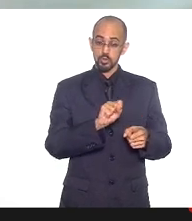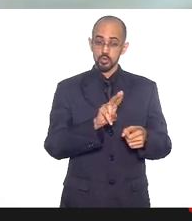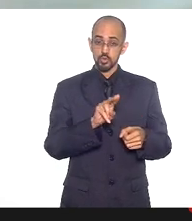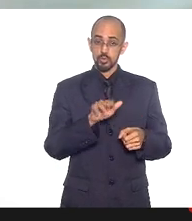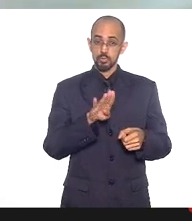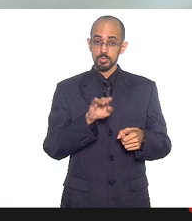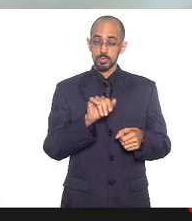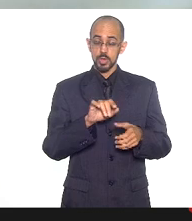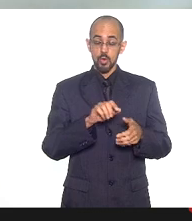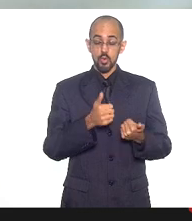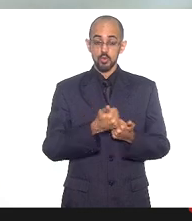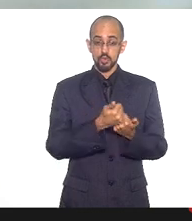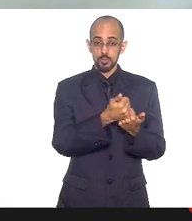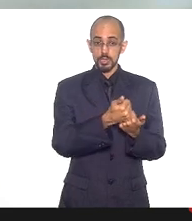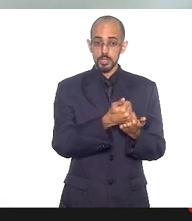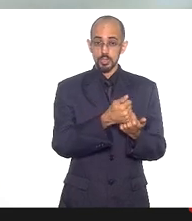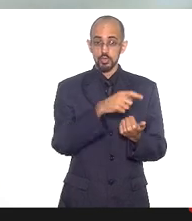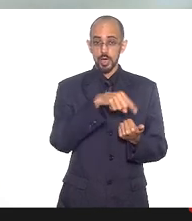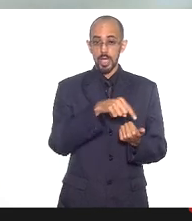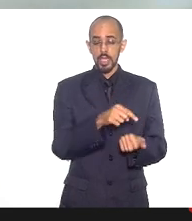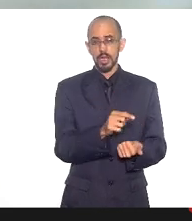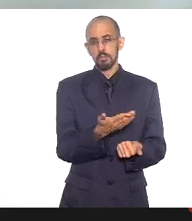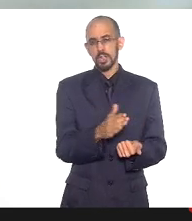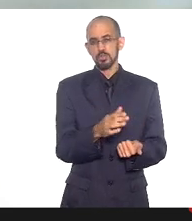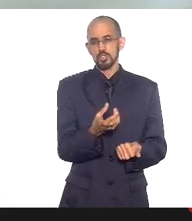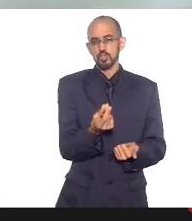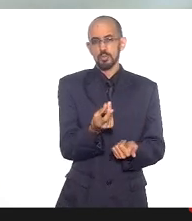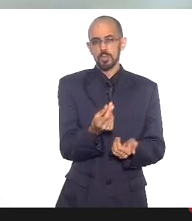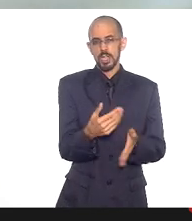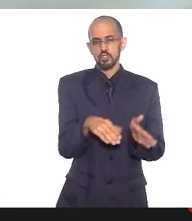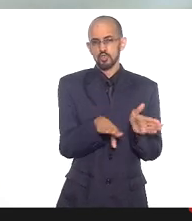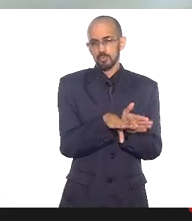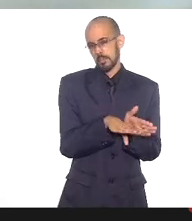representava o preço de uma plataforma,